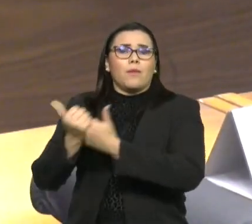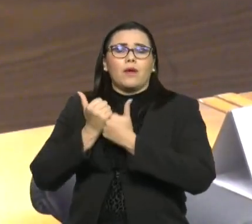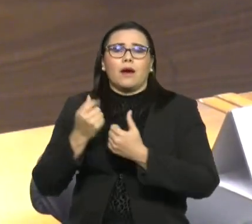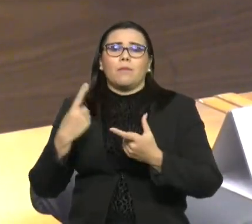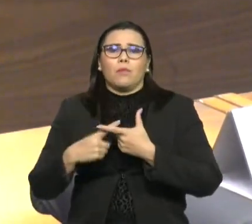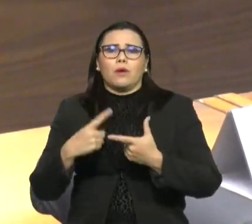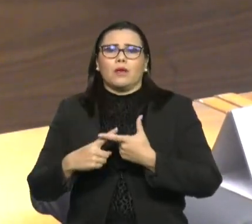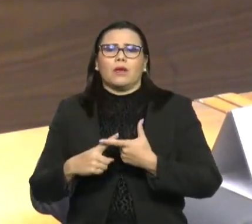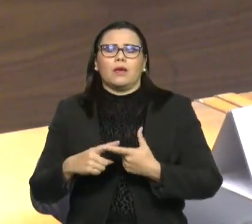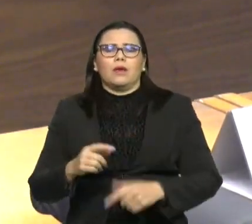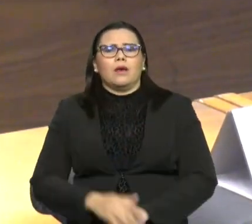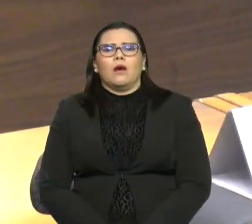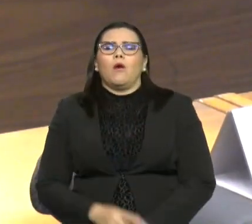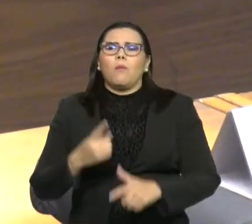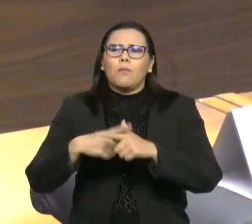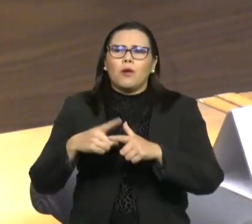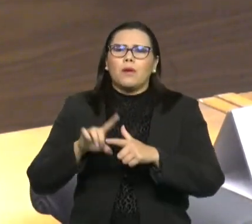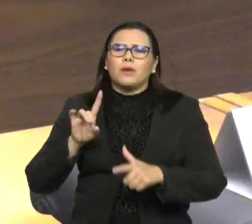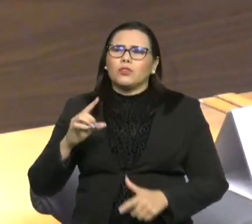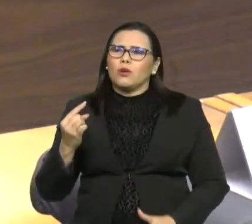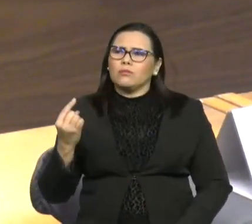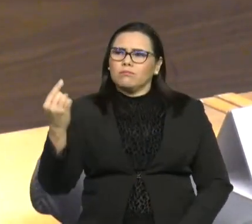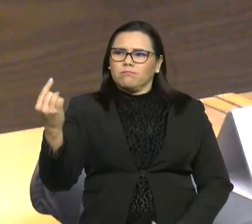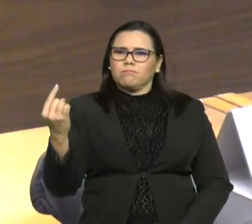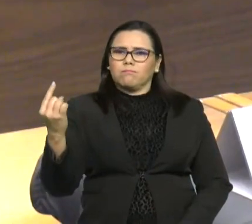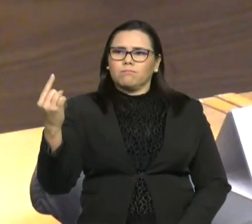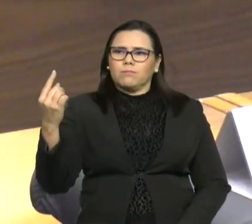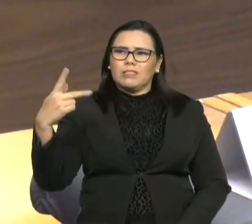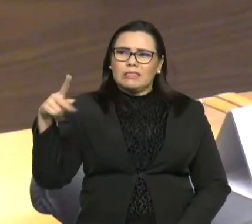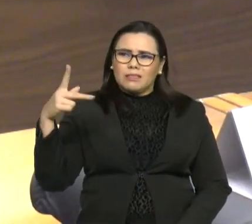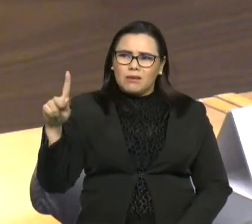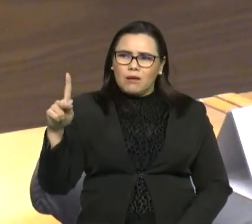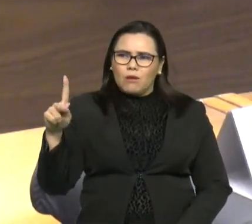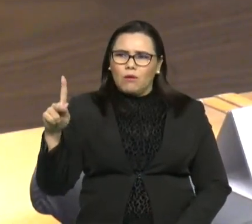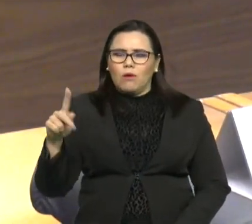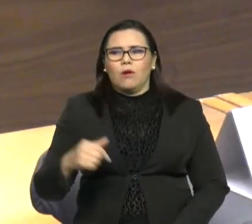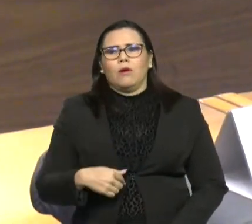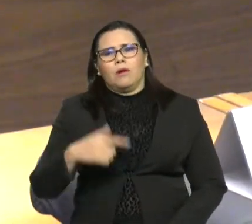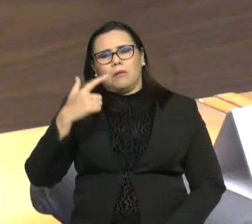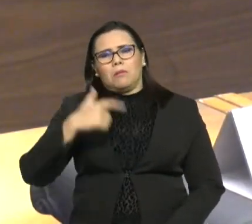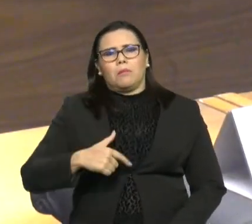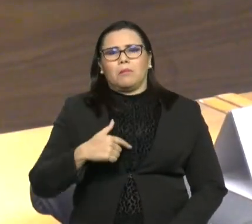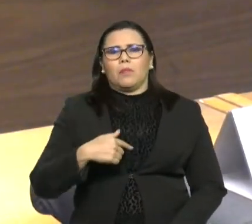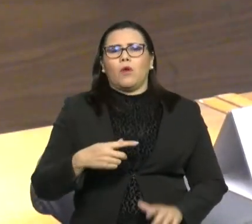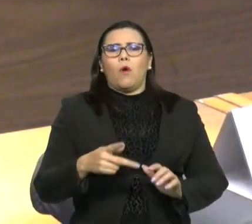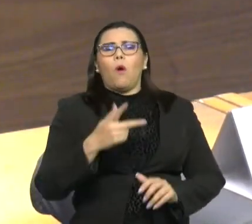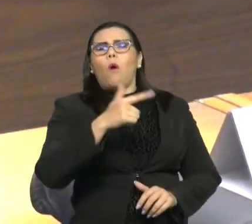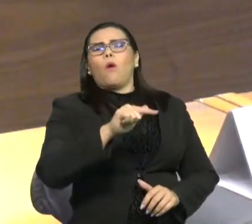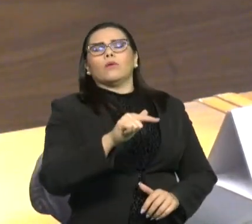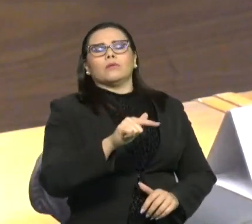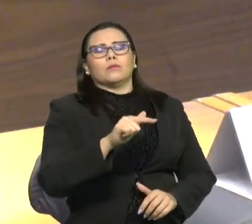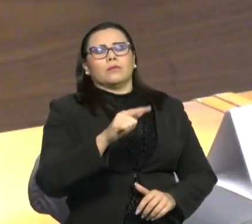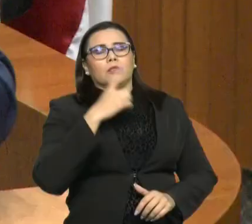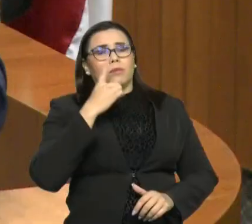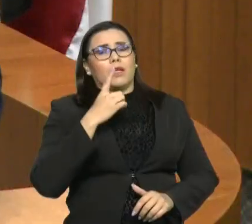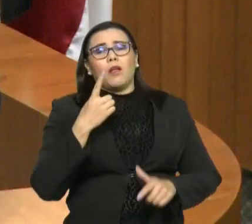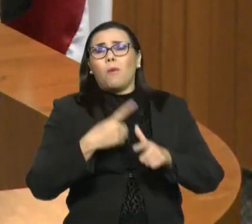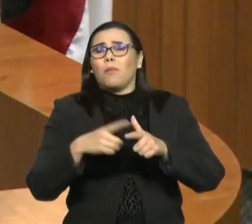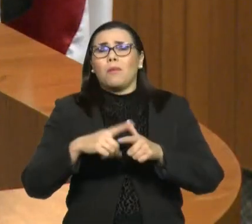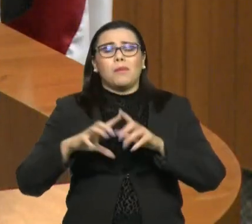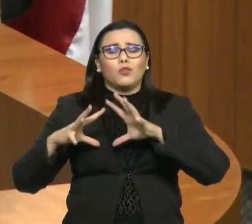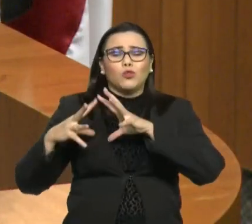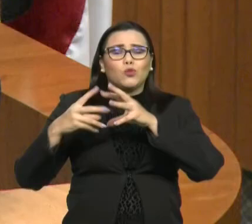Érico nem do deputado Arnaldo Melo, é um problema da comunidade, dos consumidores maranhenses. Muito obrigado pela parte, deputado. Eu que